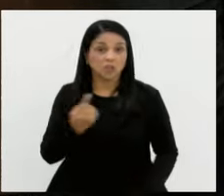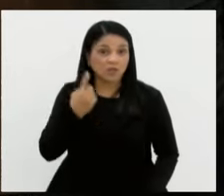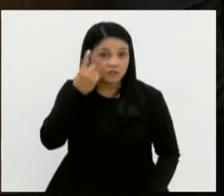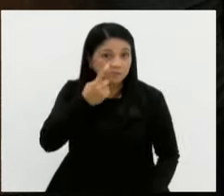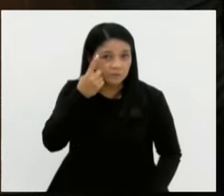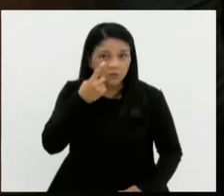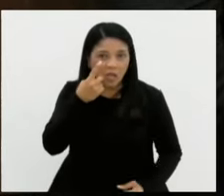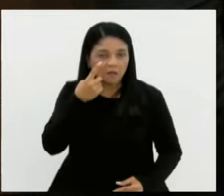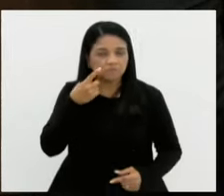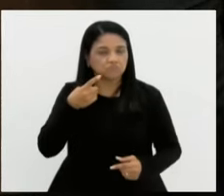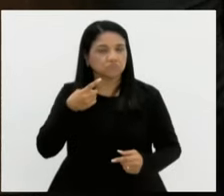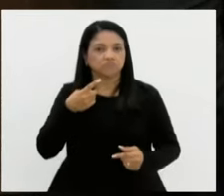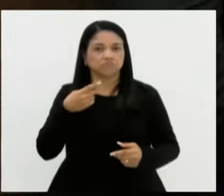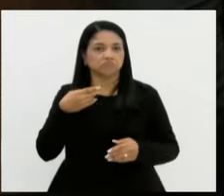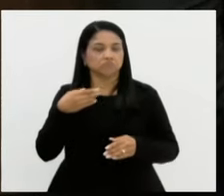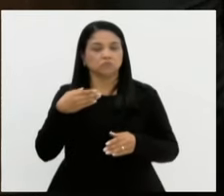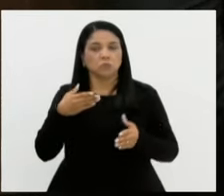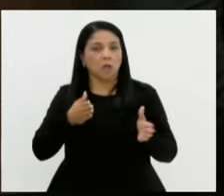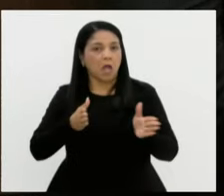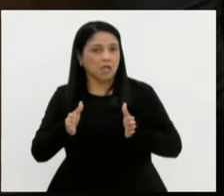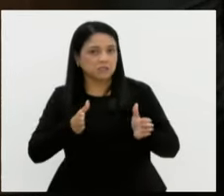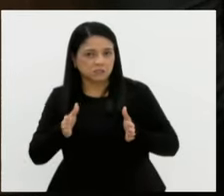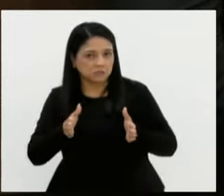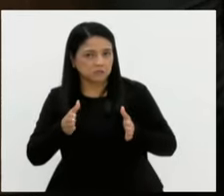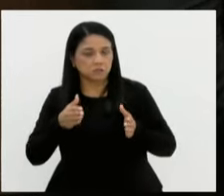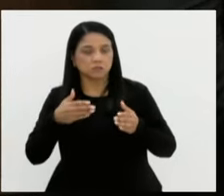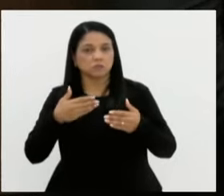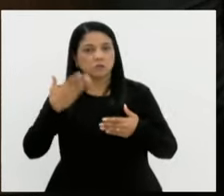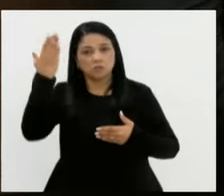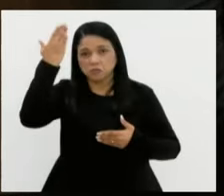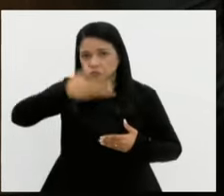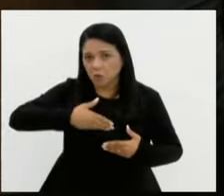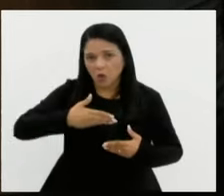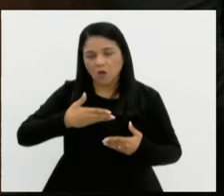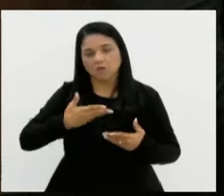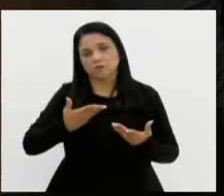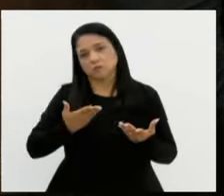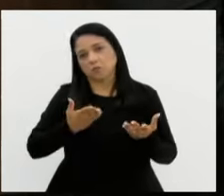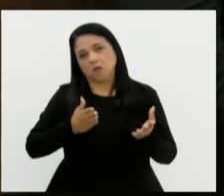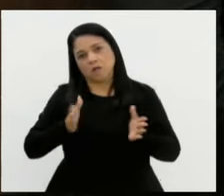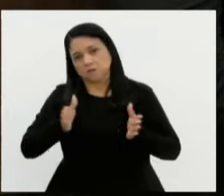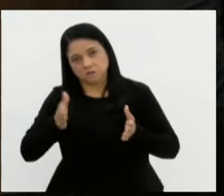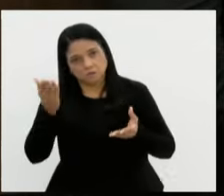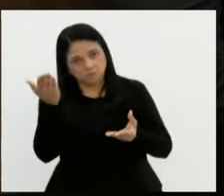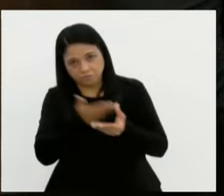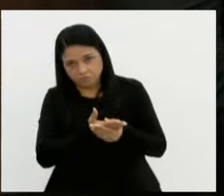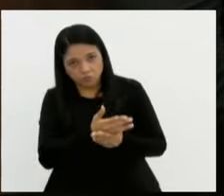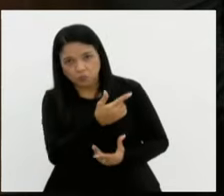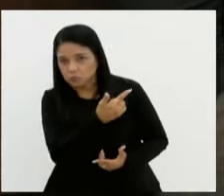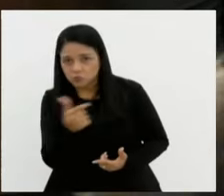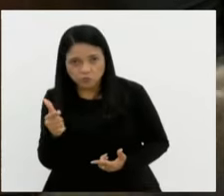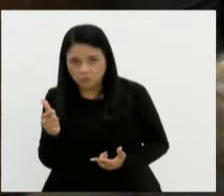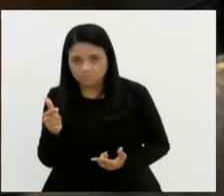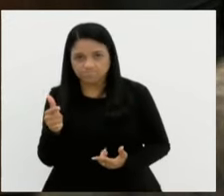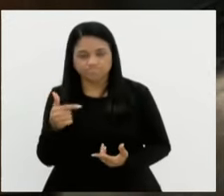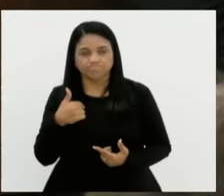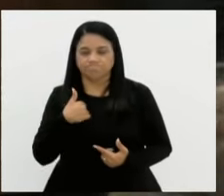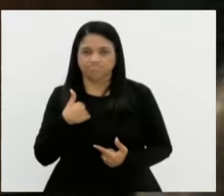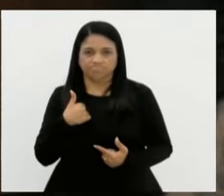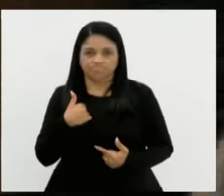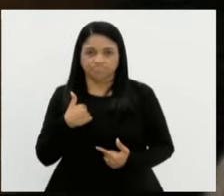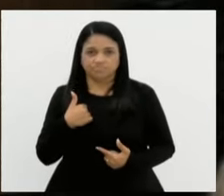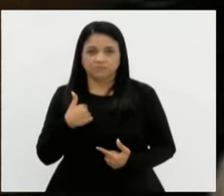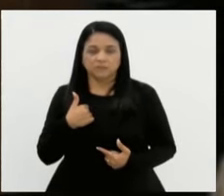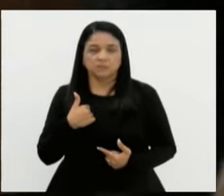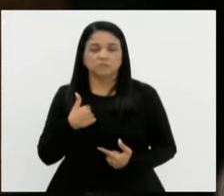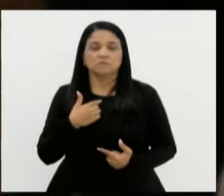ao processo, às provas concretas e aos indícios que lá estão. E todos aqui